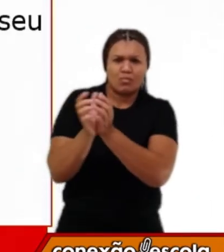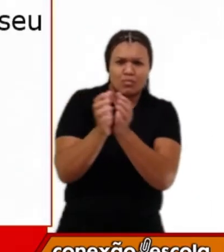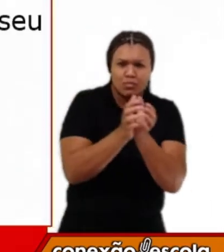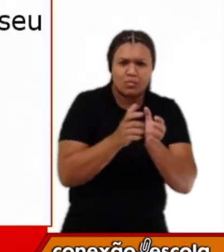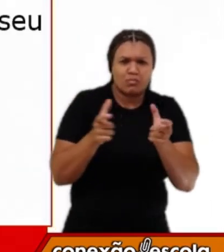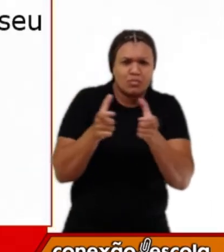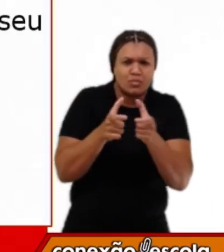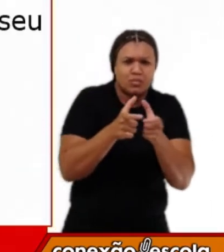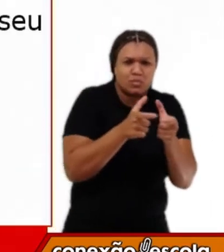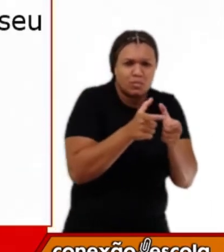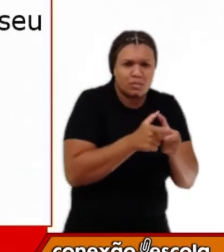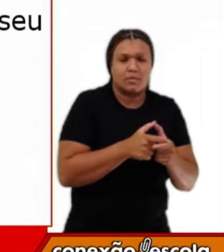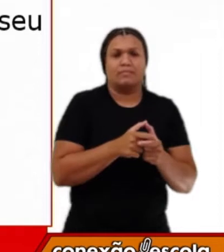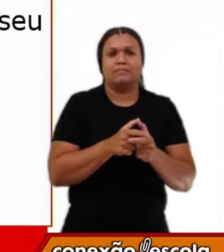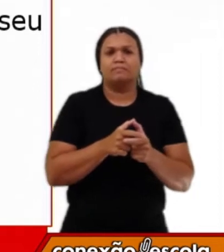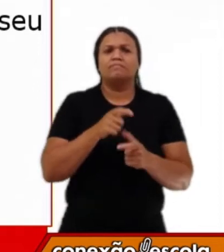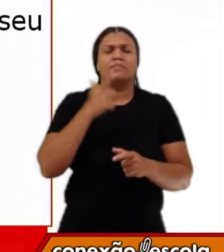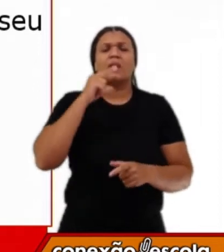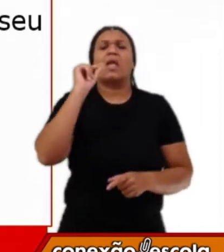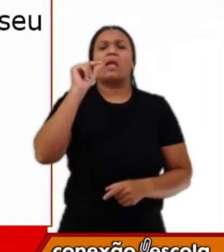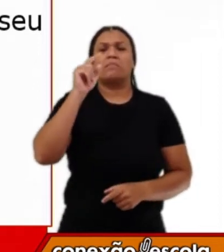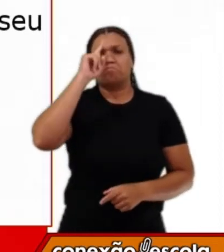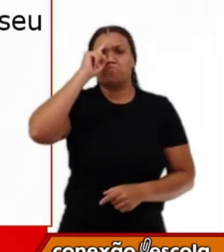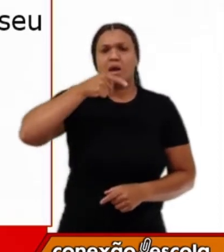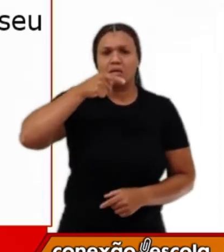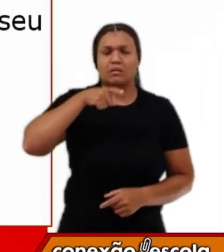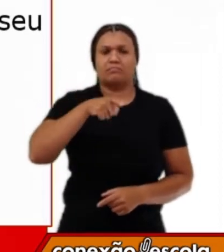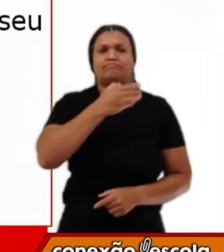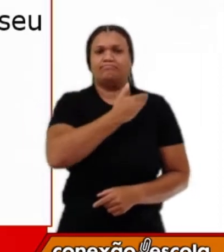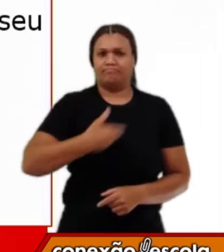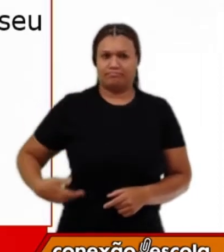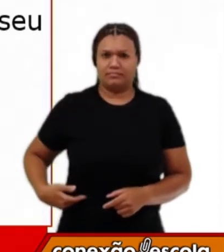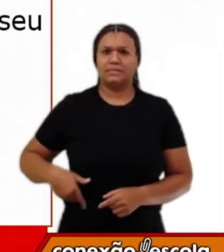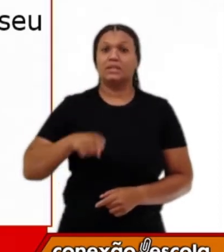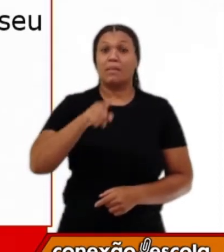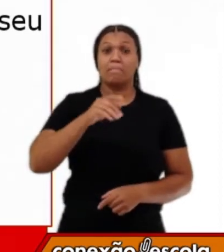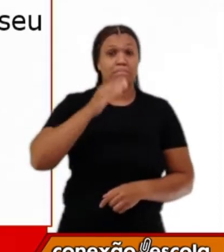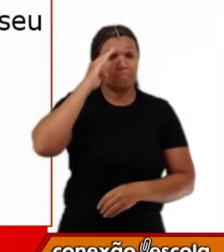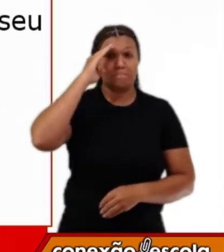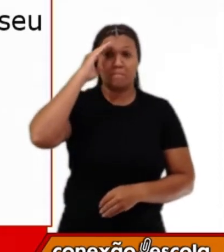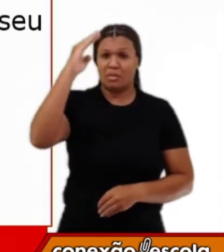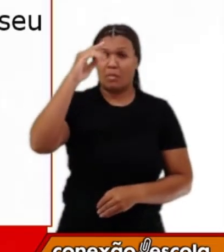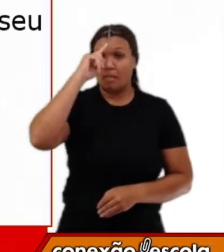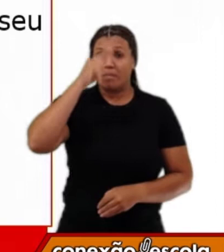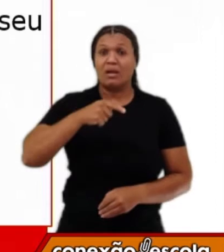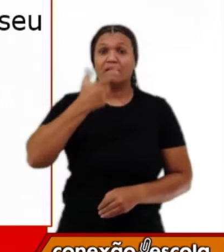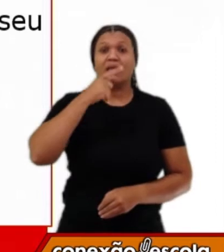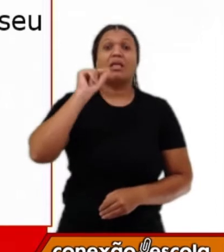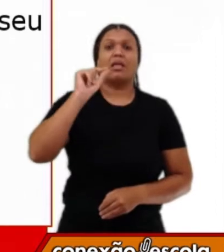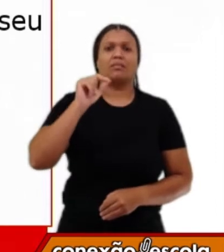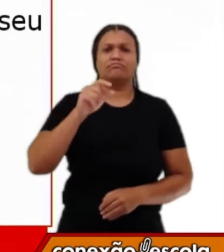república? Essa república ela era dominada principalmente pelos grandes proprietários de terras, seja em